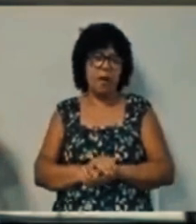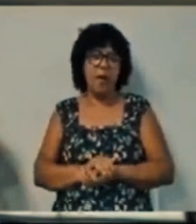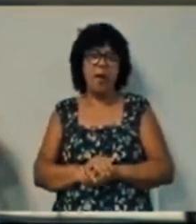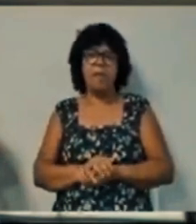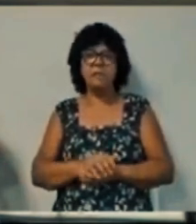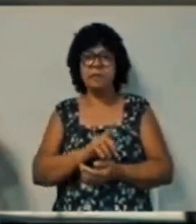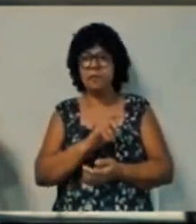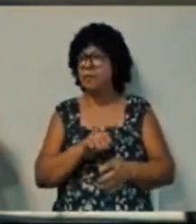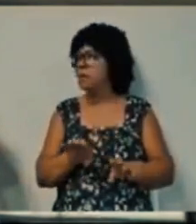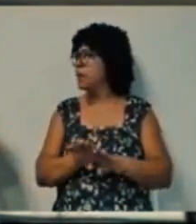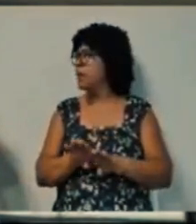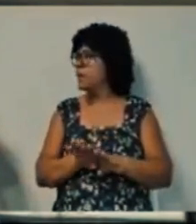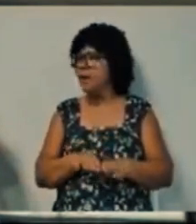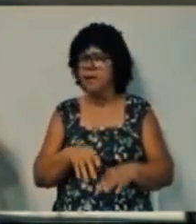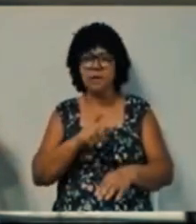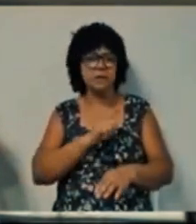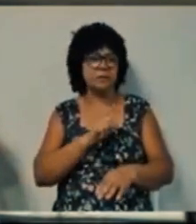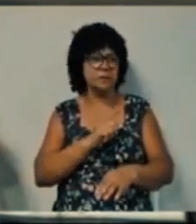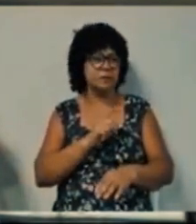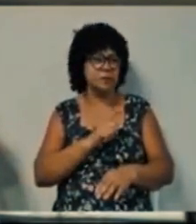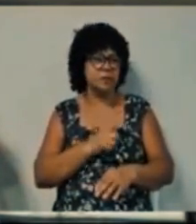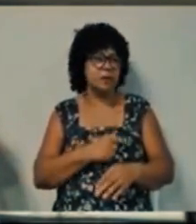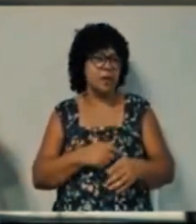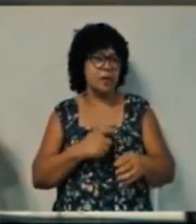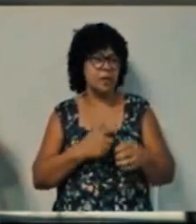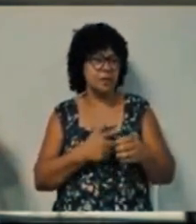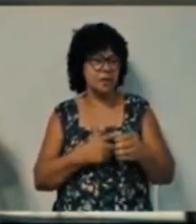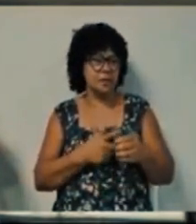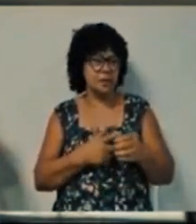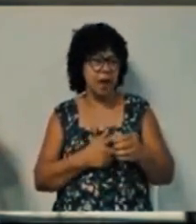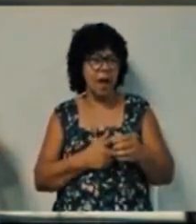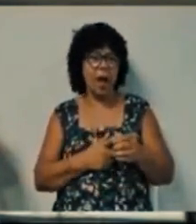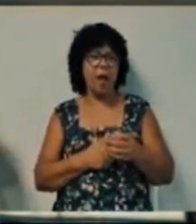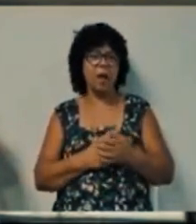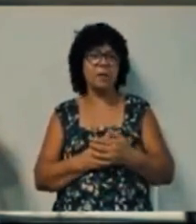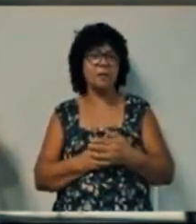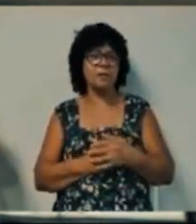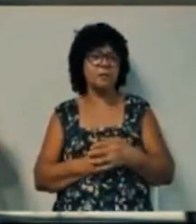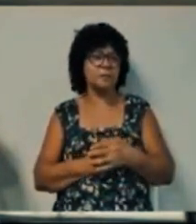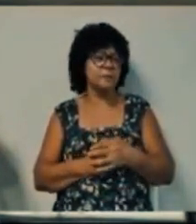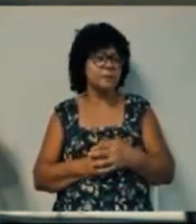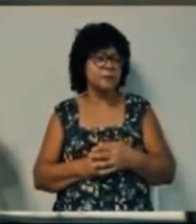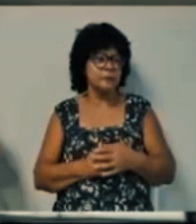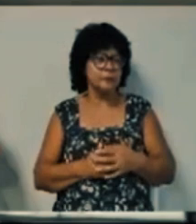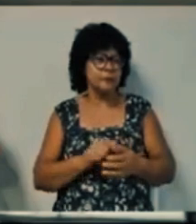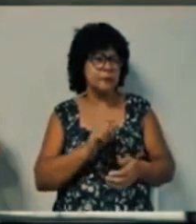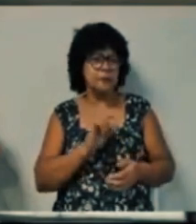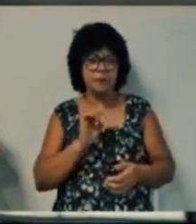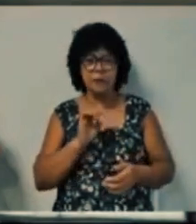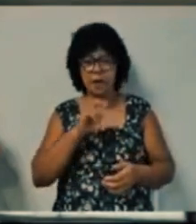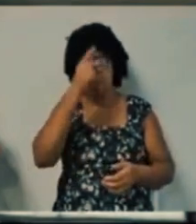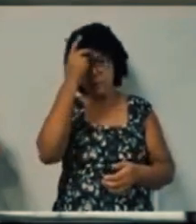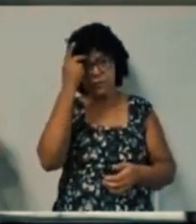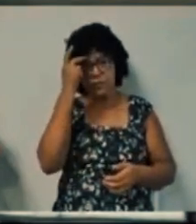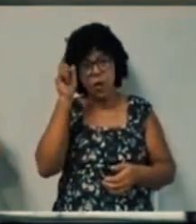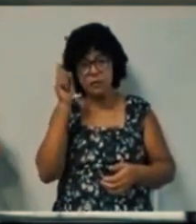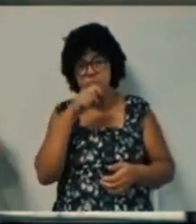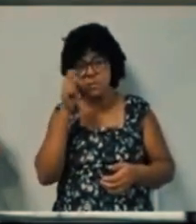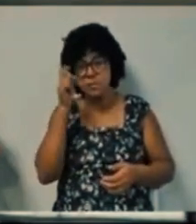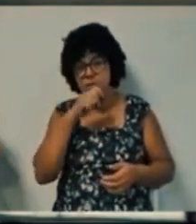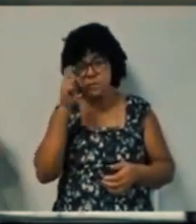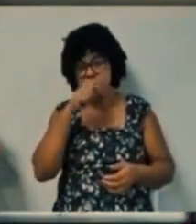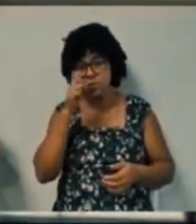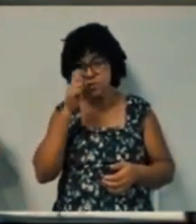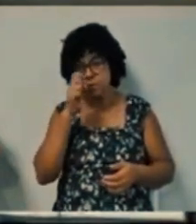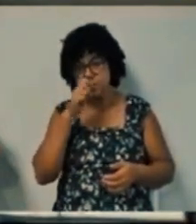pela idolatria, mas a verdade chegou. E quando a verdade chega, Satanás tenta colocar os seus